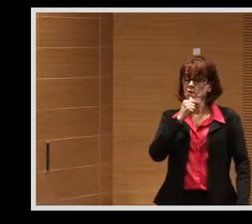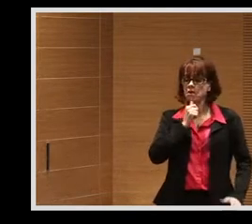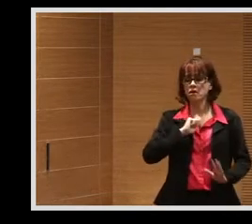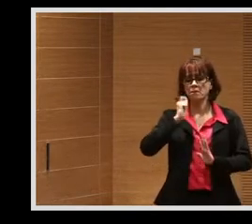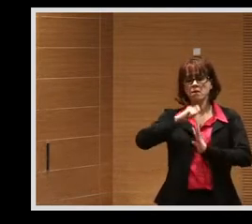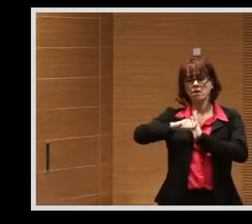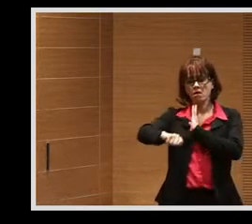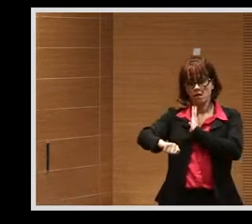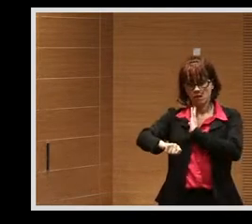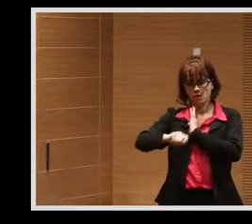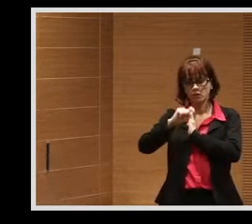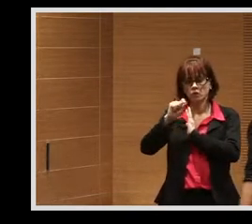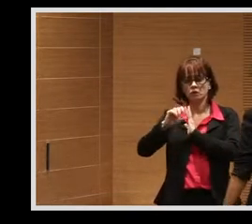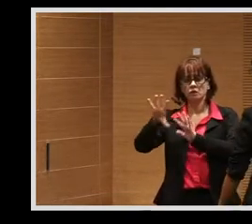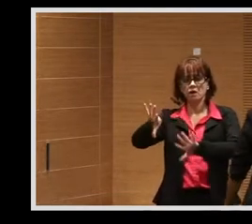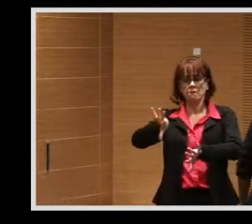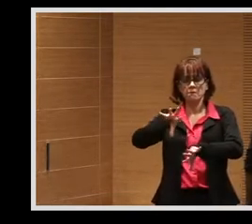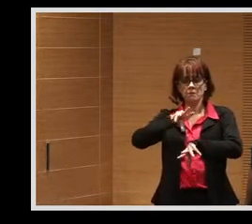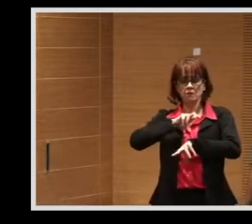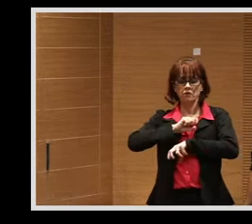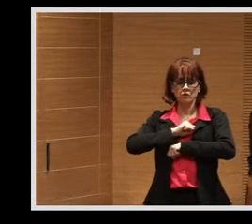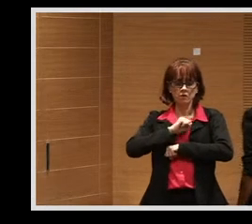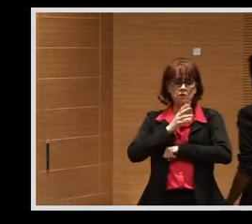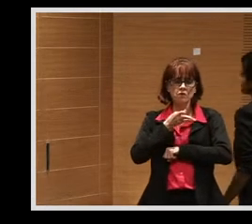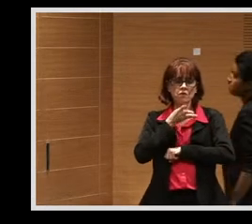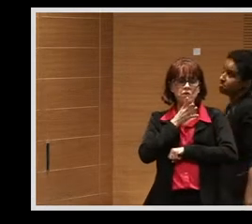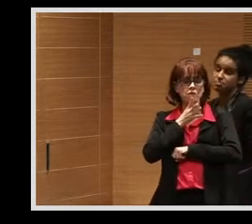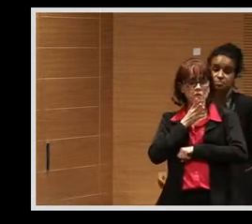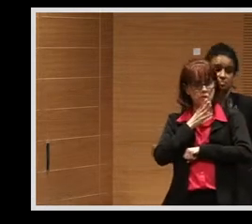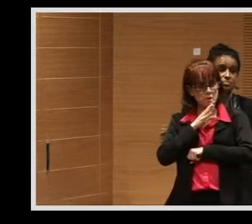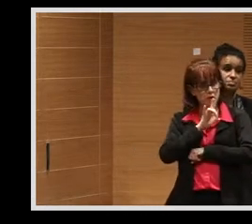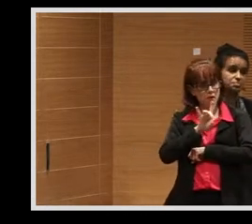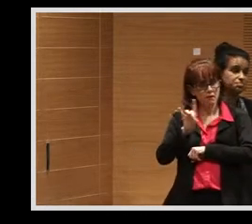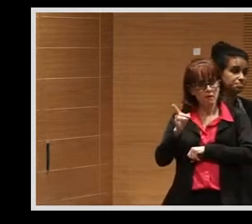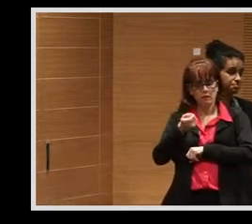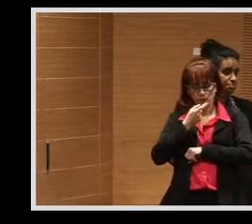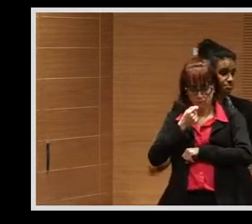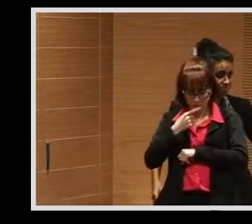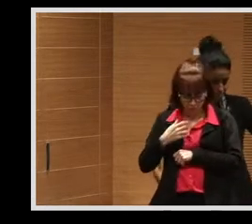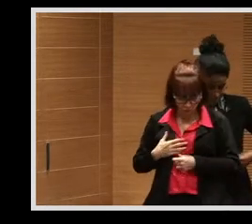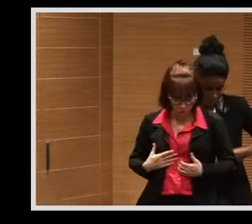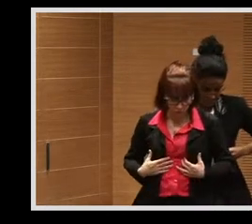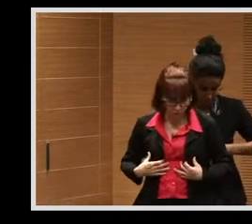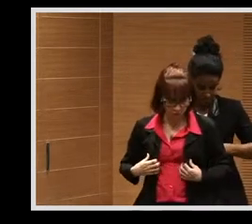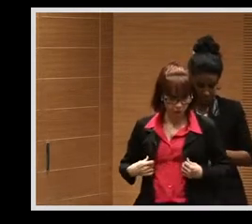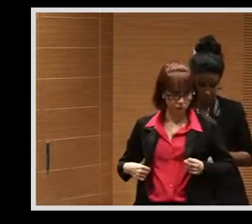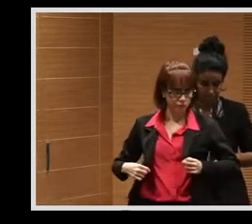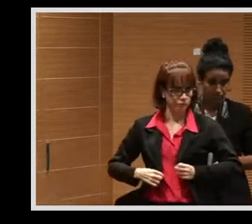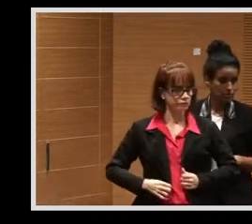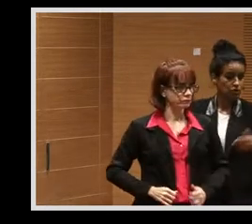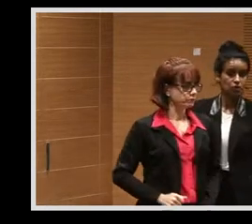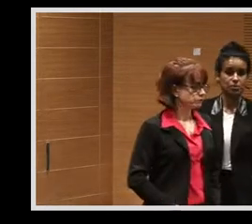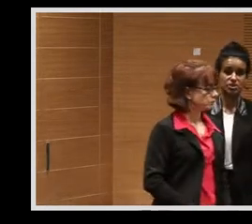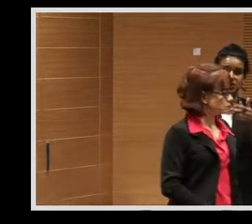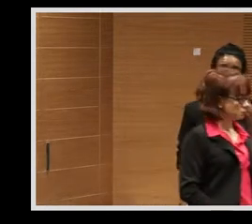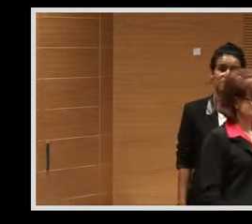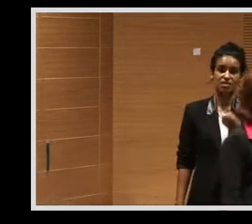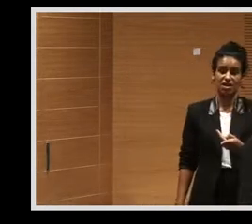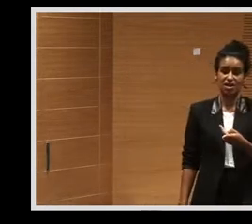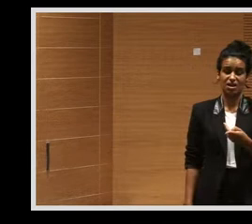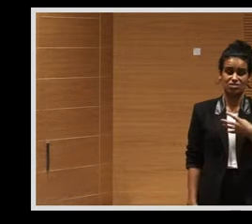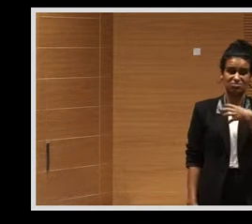de se apropriar e reconhecer as sutilezas de cada medicação. Porque chega assim, eu estou mal com os remédios.